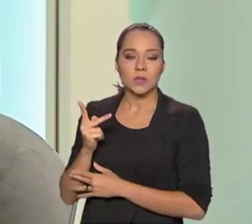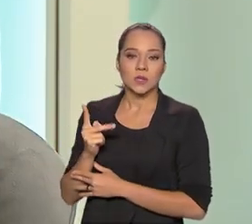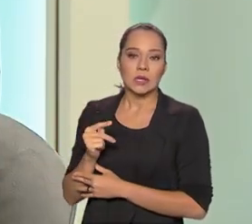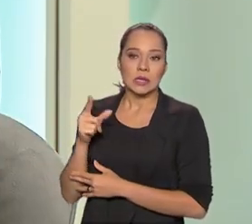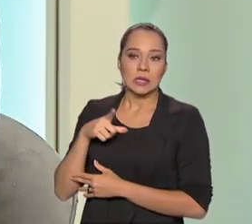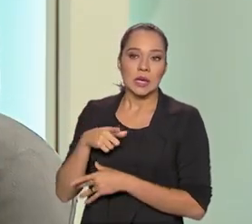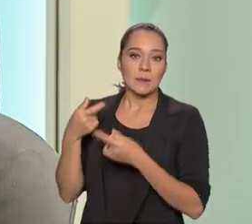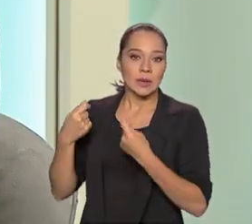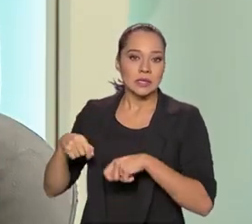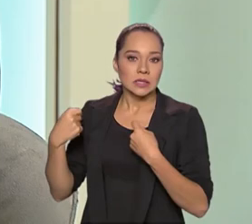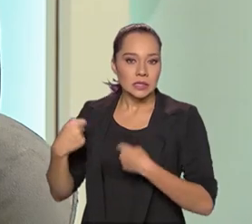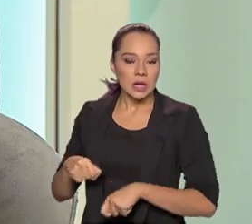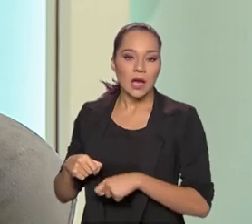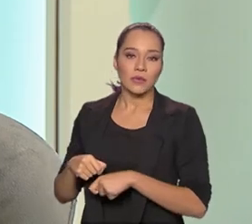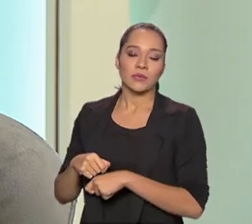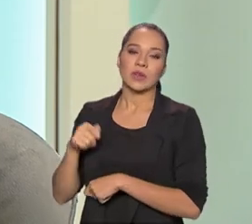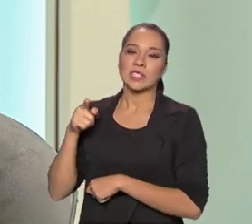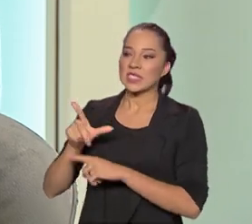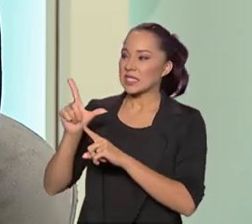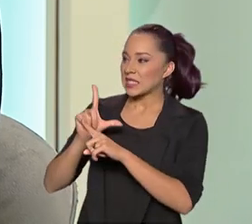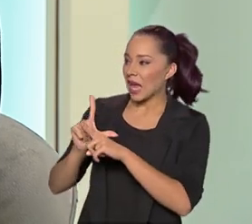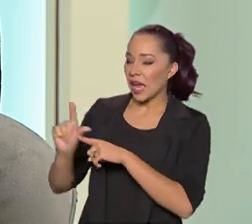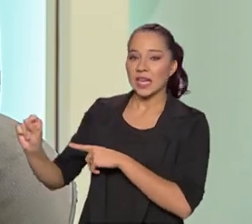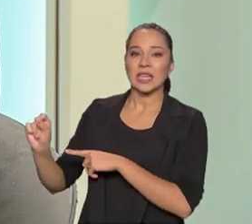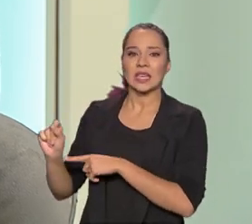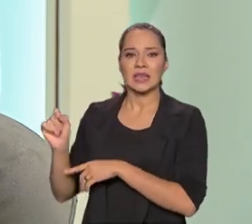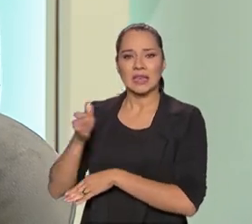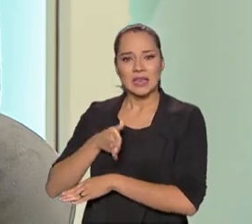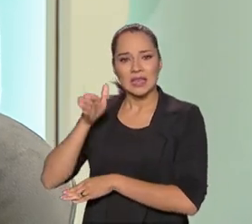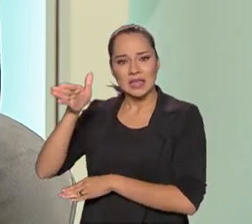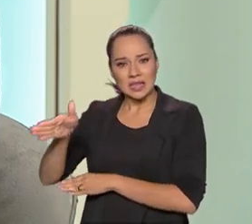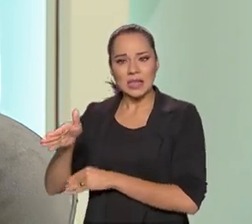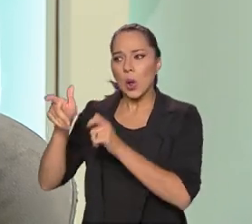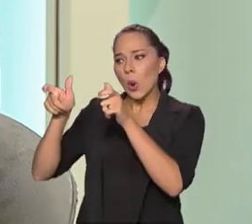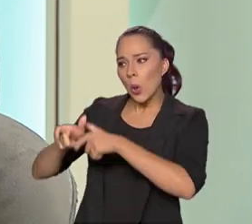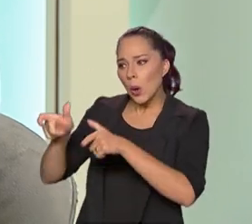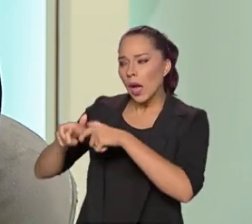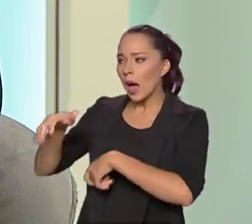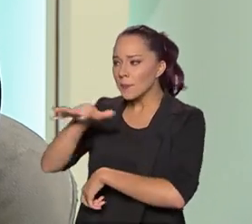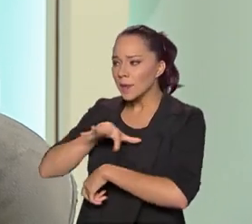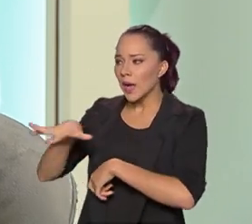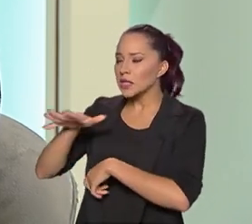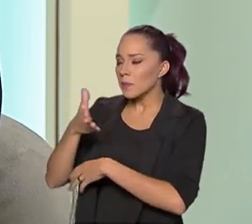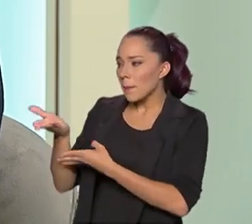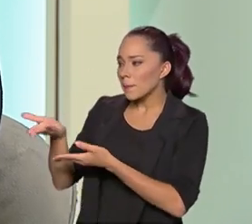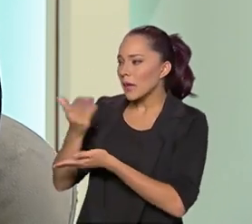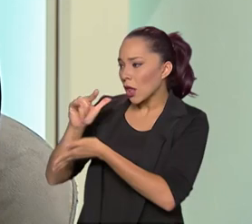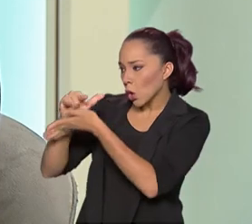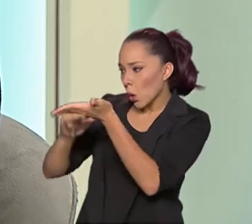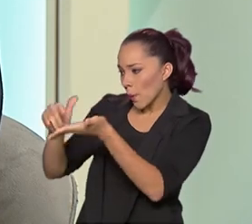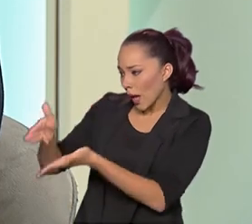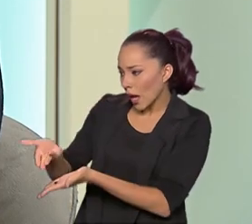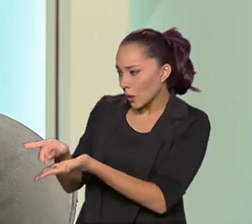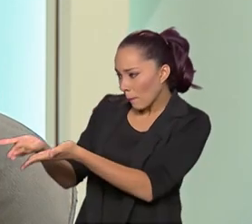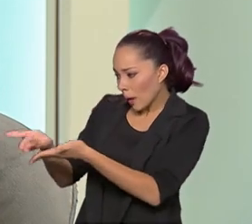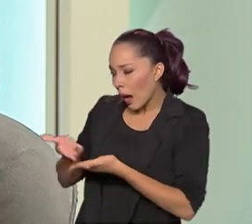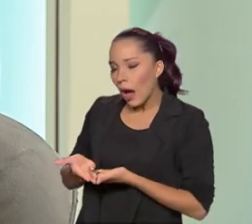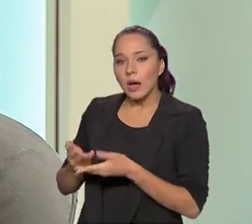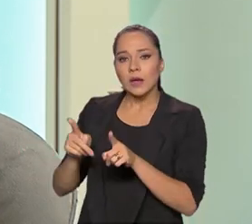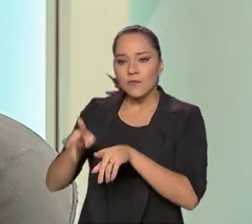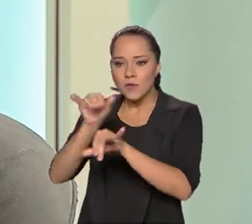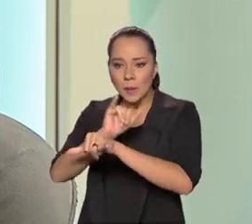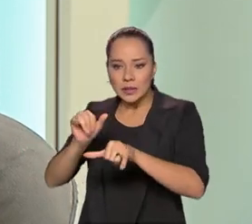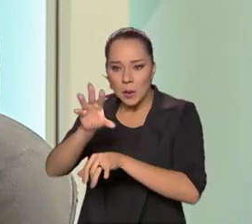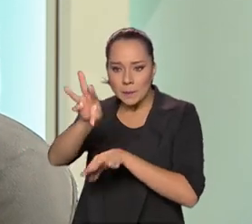que necessitavam de sair e se deslocar a algum outro ambiente para a coleta de documentos e de